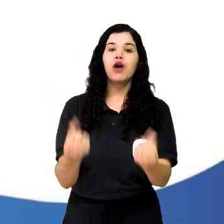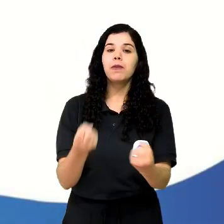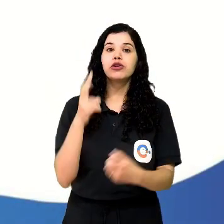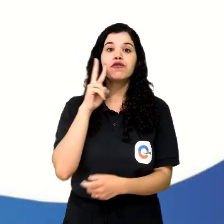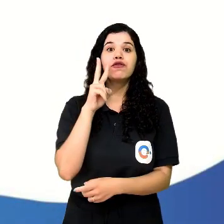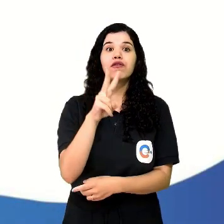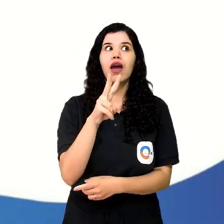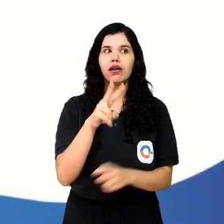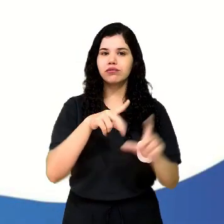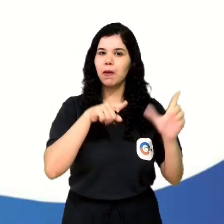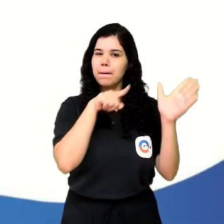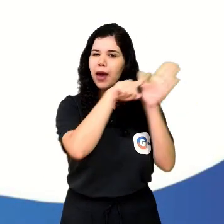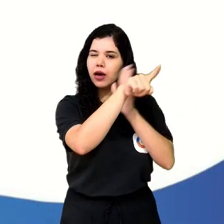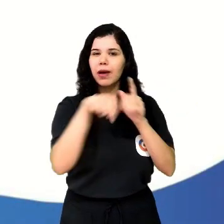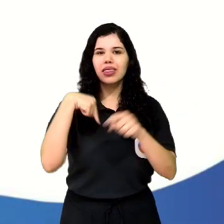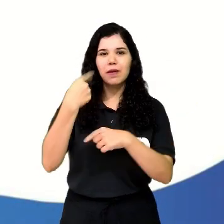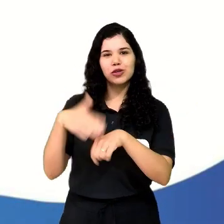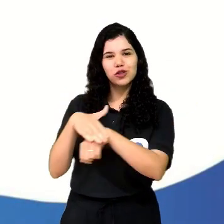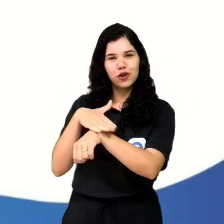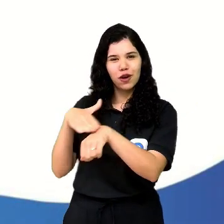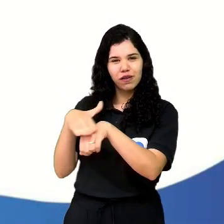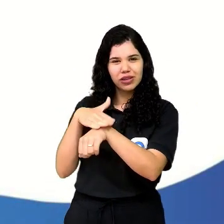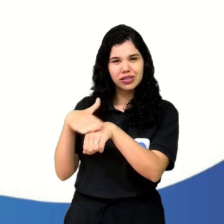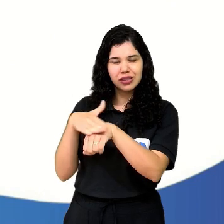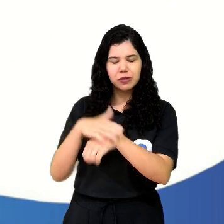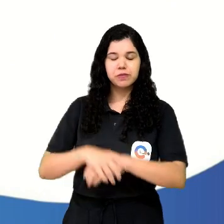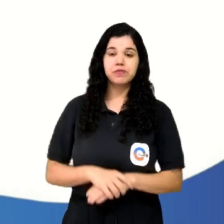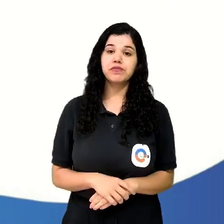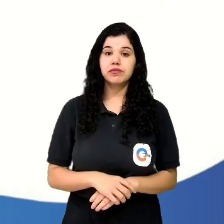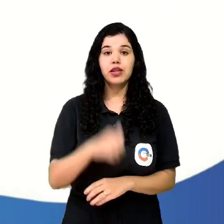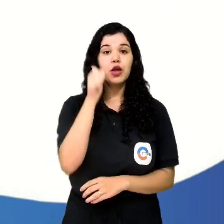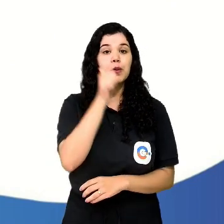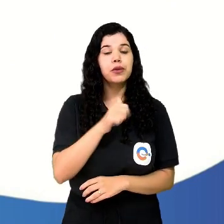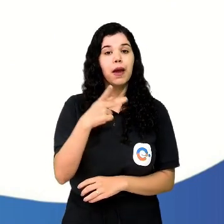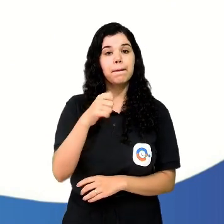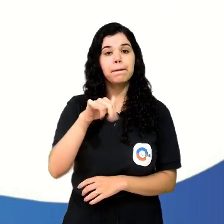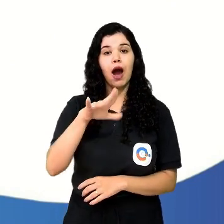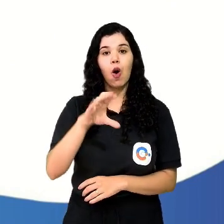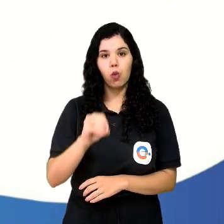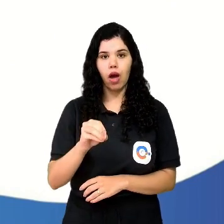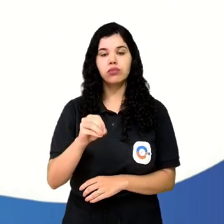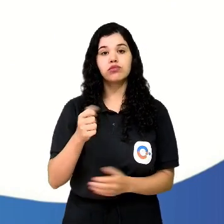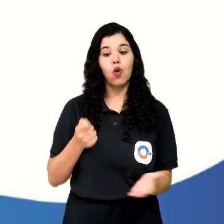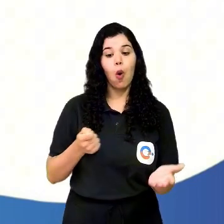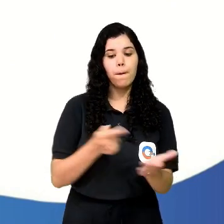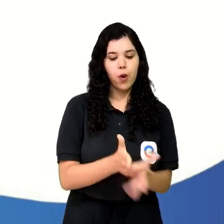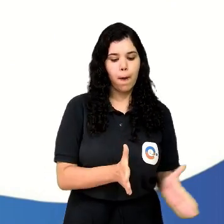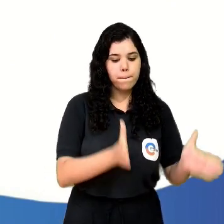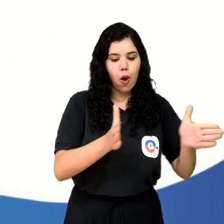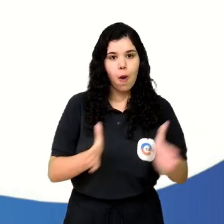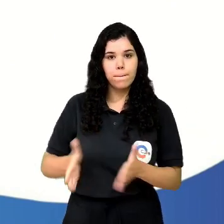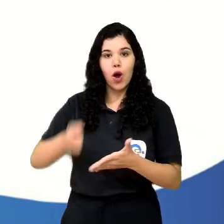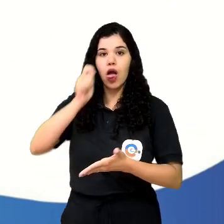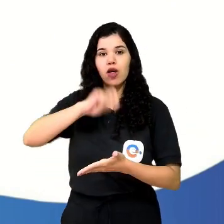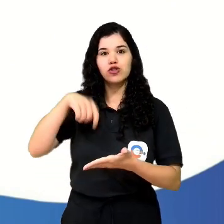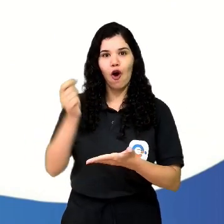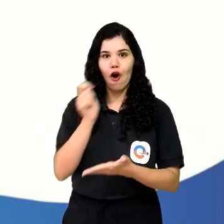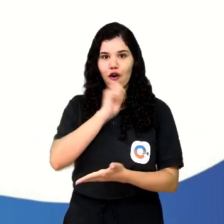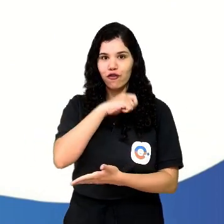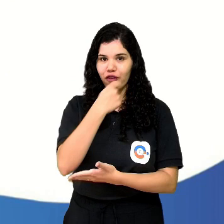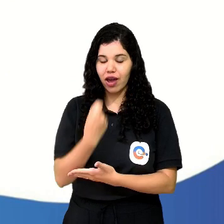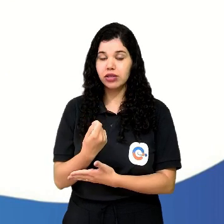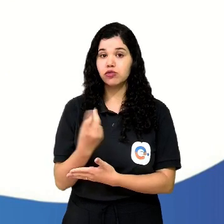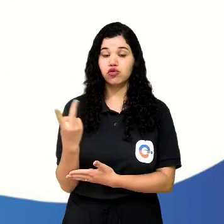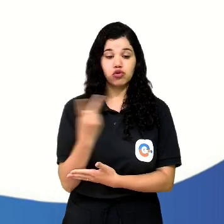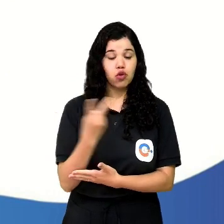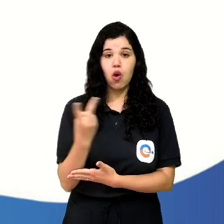gente começar a conversar a respeito deste conteúdo. Paula comprou 2 potes de sorvete, ambos com a mesma quantidade